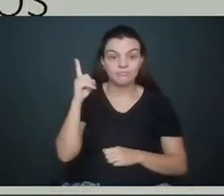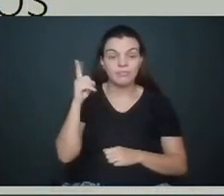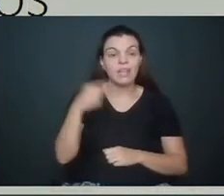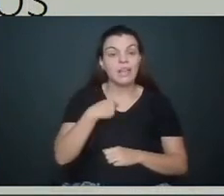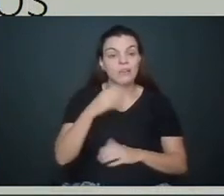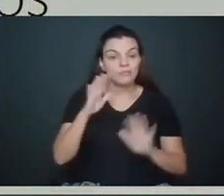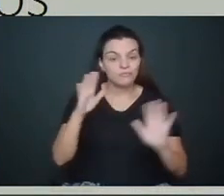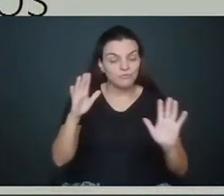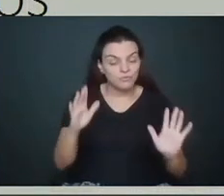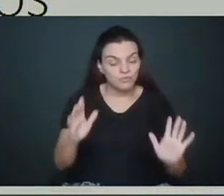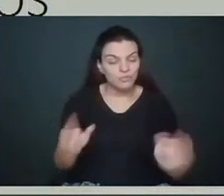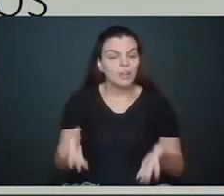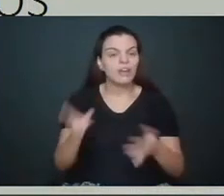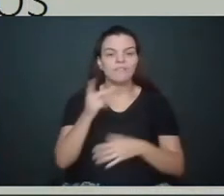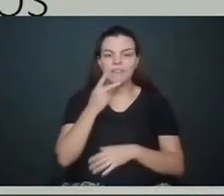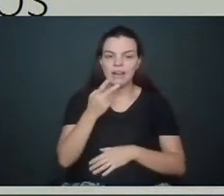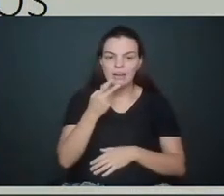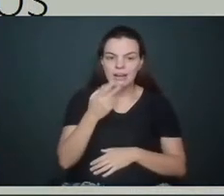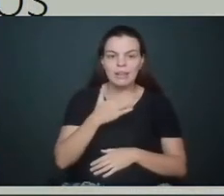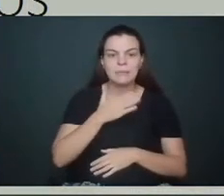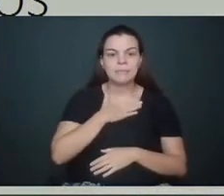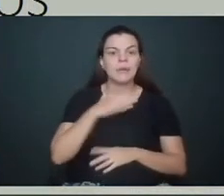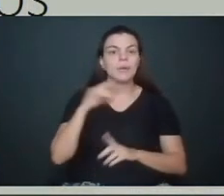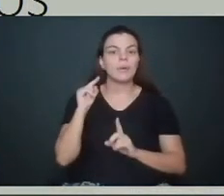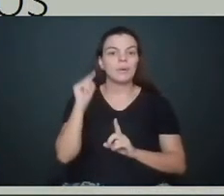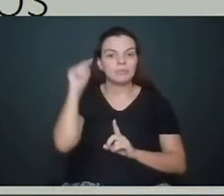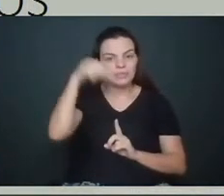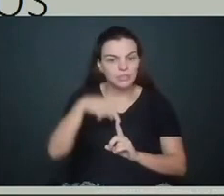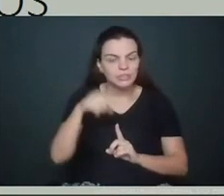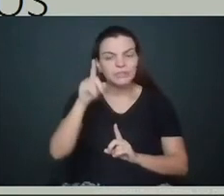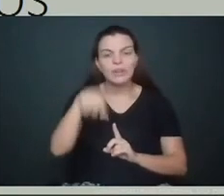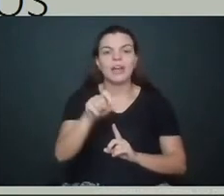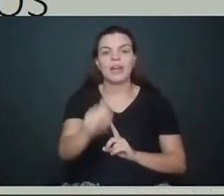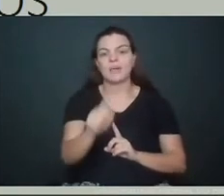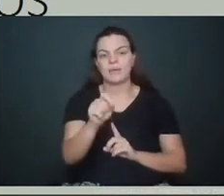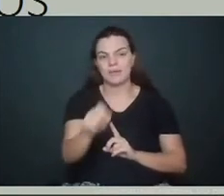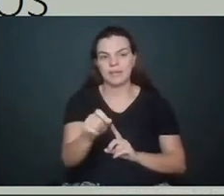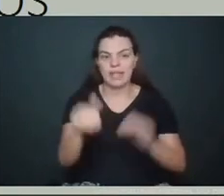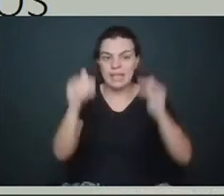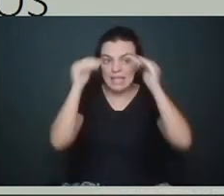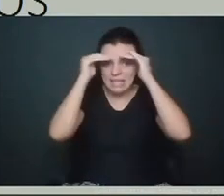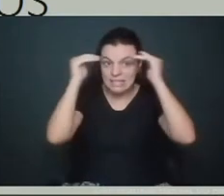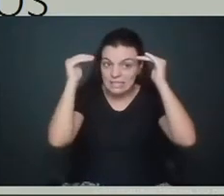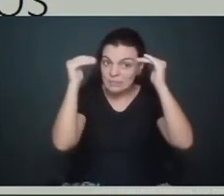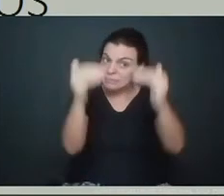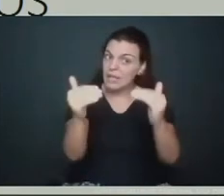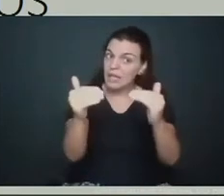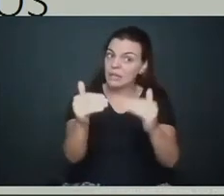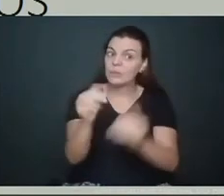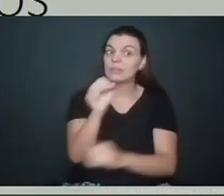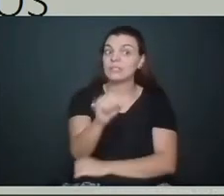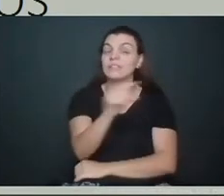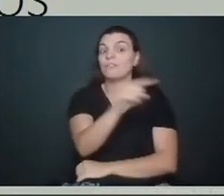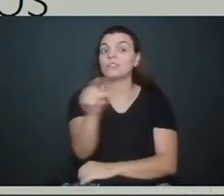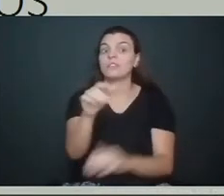com toda a modéstia e, sobretudo, respeito, porque se tiver um especialista araucária aí, eu quero já marcar